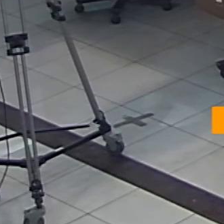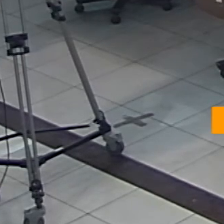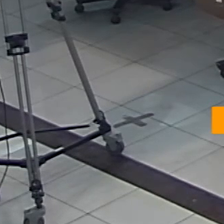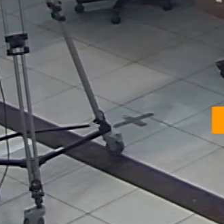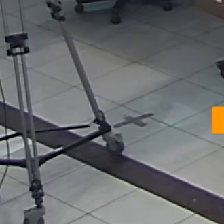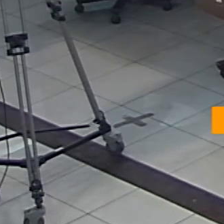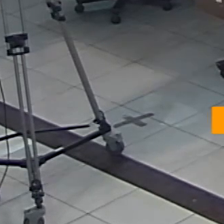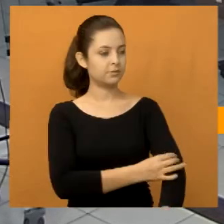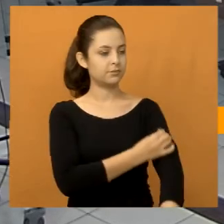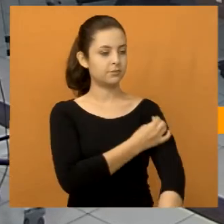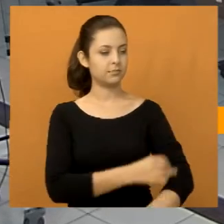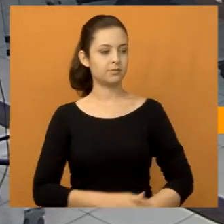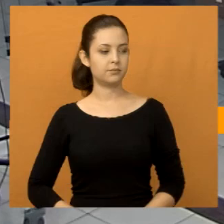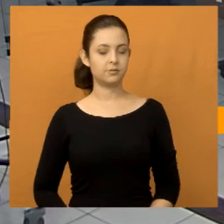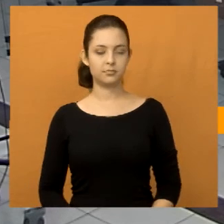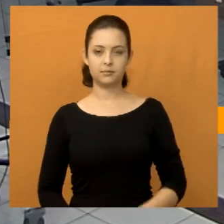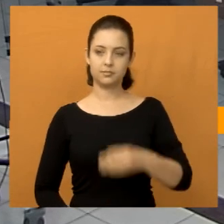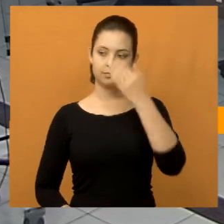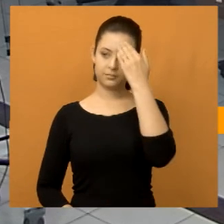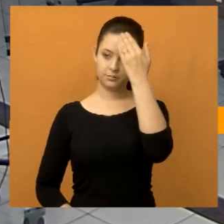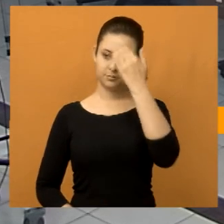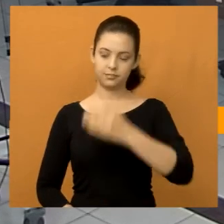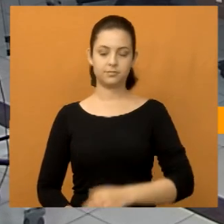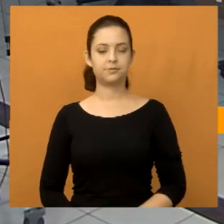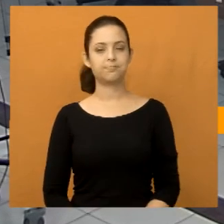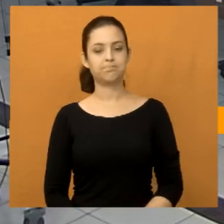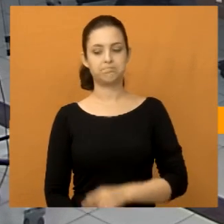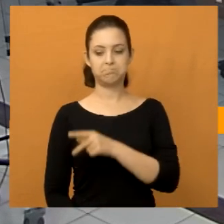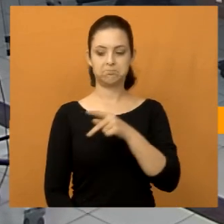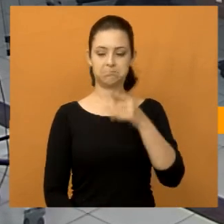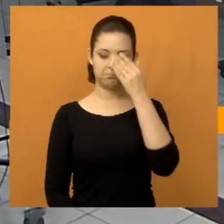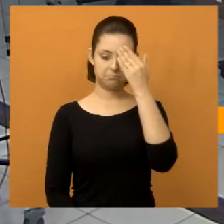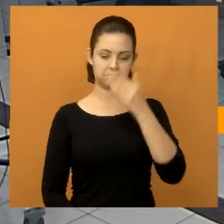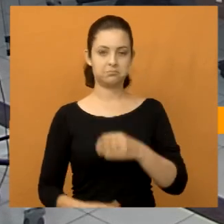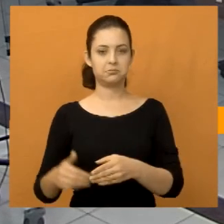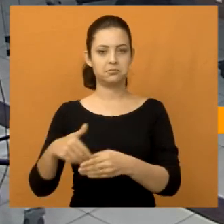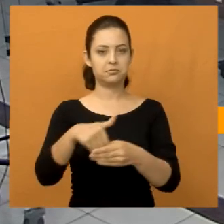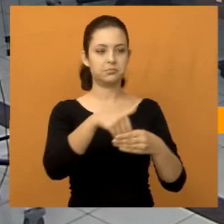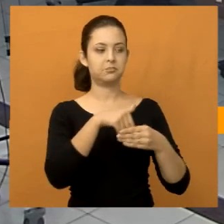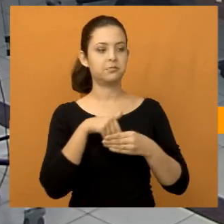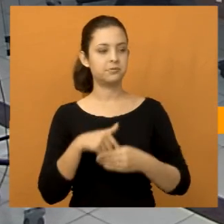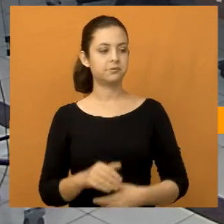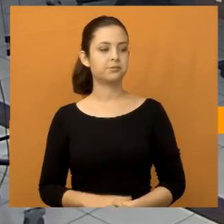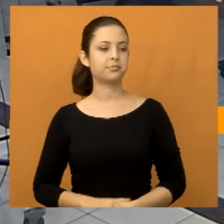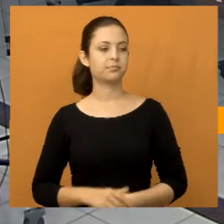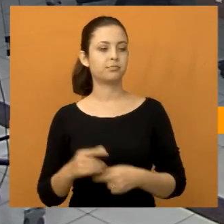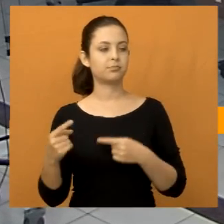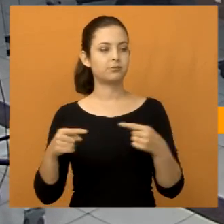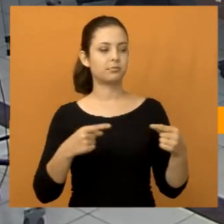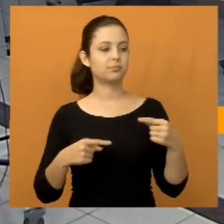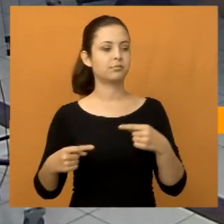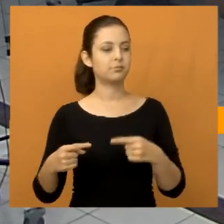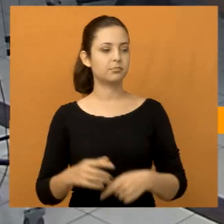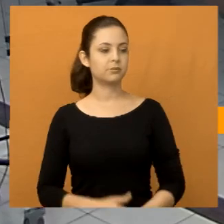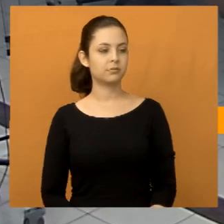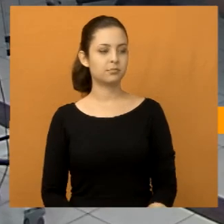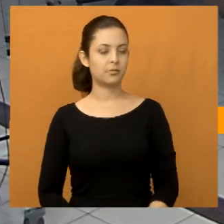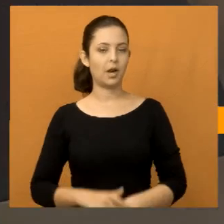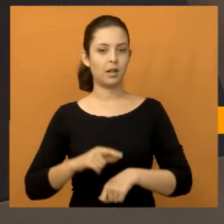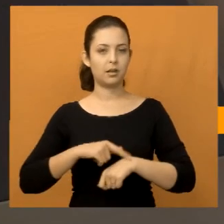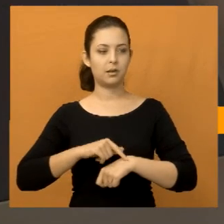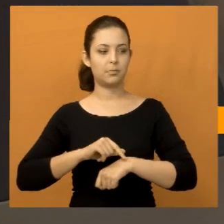Então, senhora presidente, agradeço a votação de todos para que a gente pudesse ter um tempo